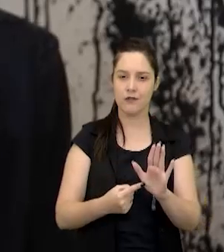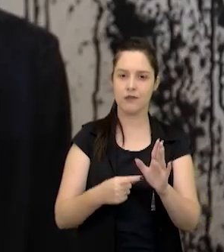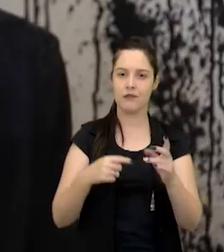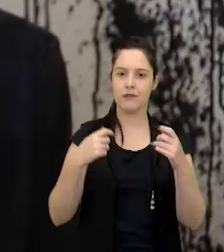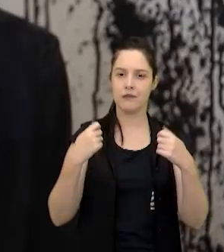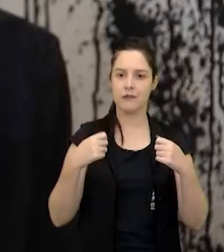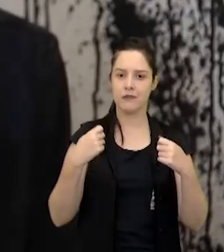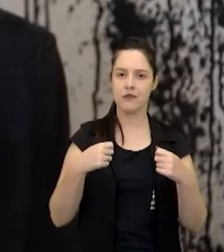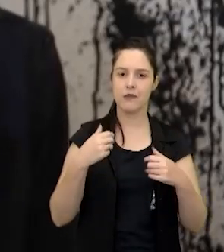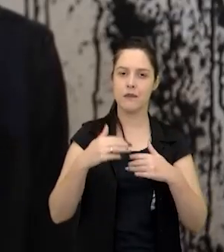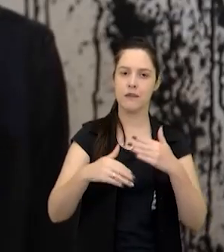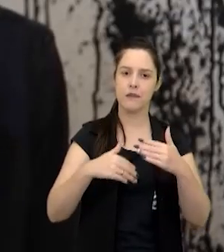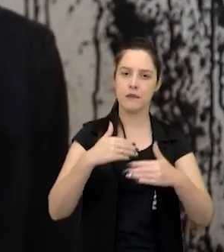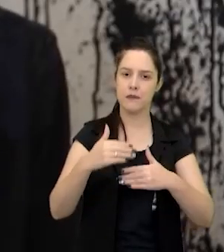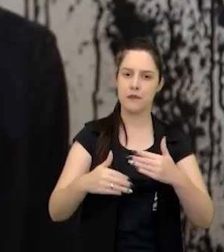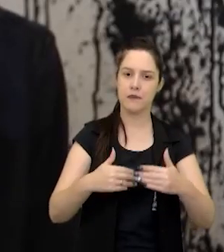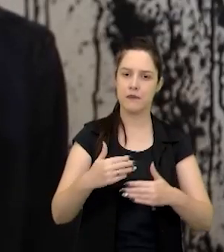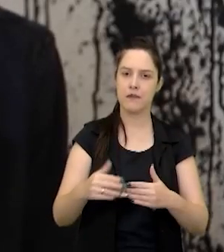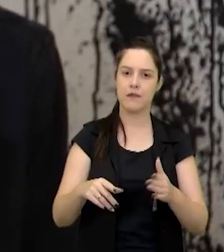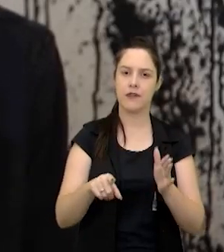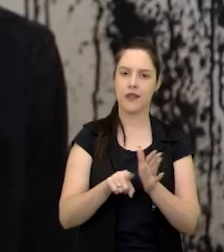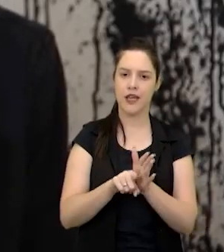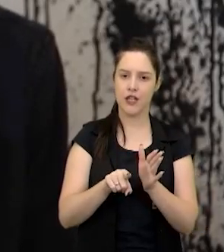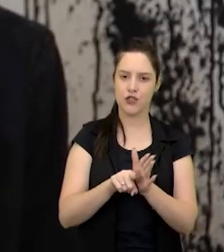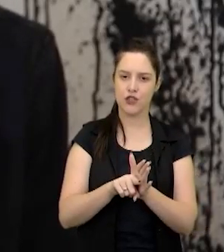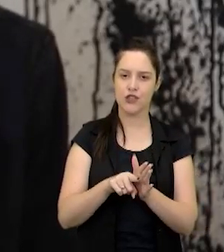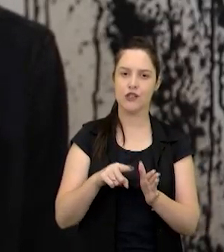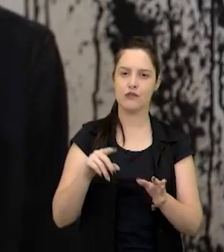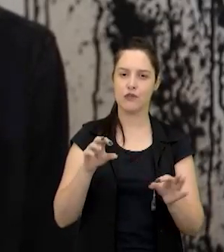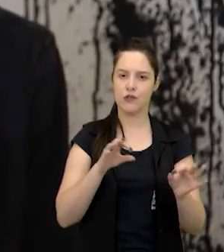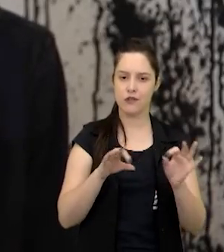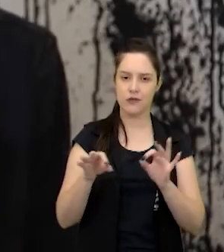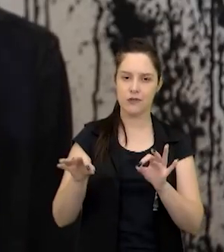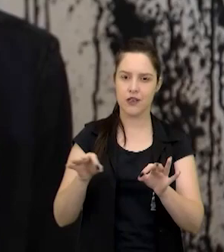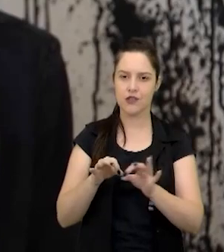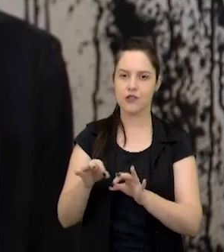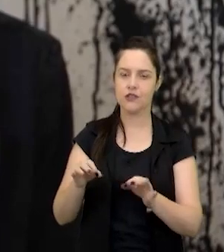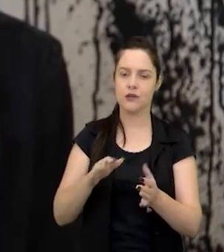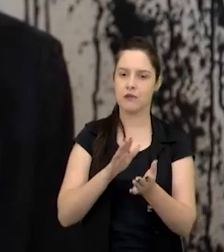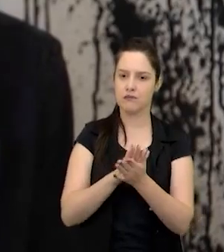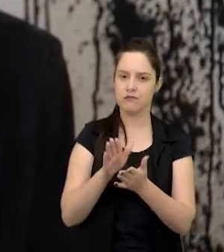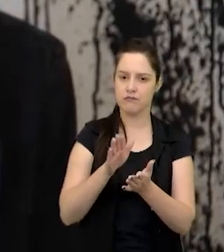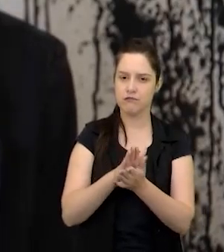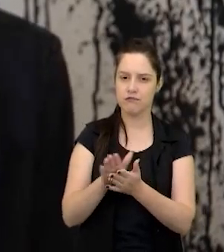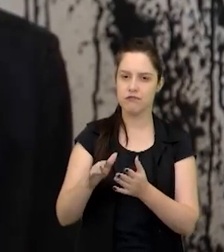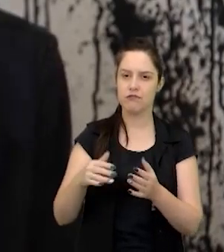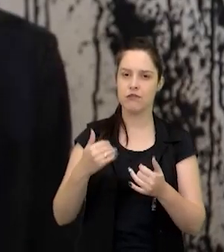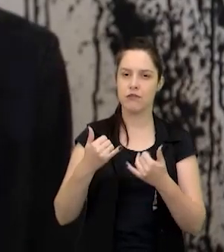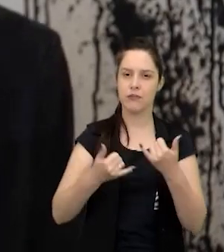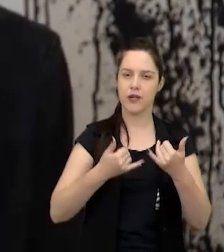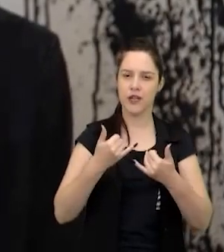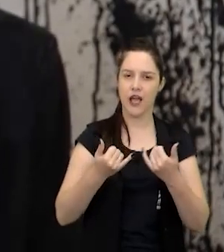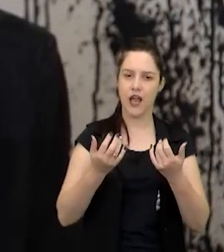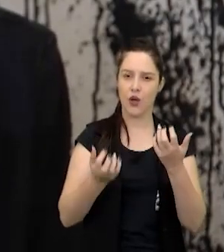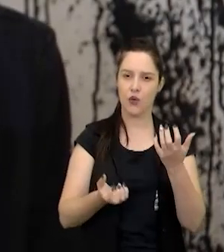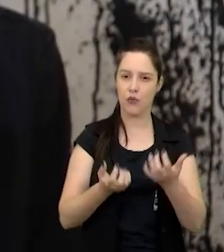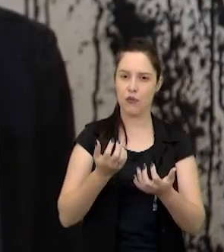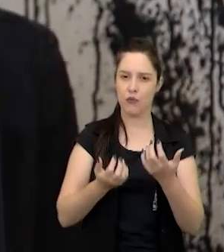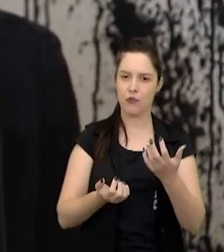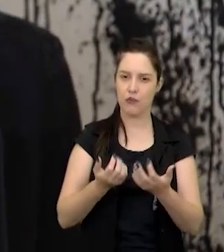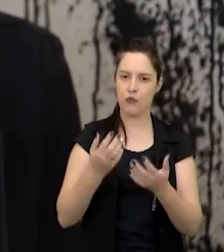passou a manipular os negativos, manipular a imagem já revelada no papel, brincar com o foco, com a